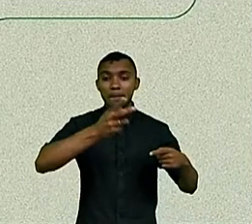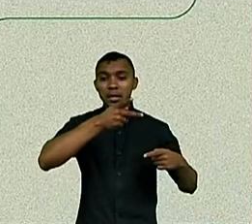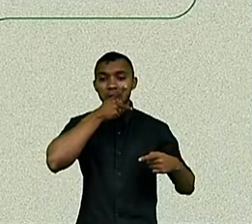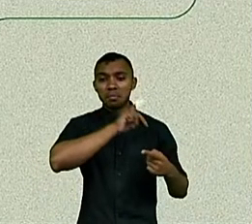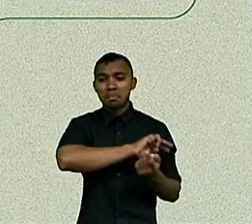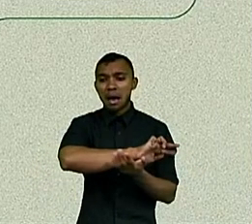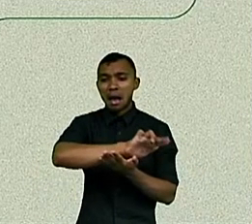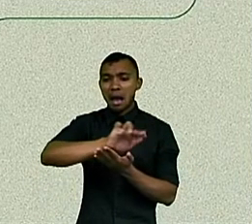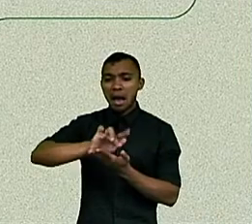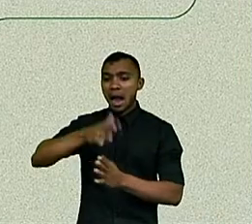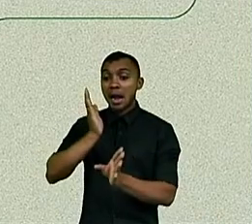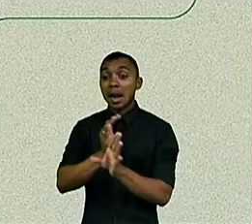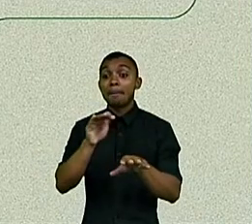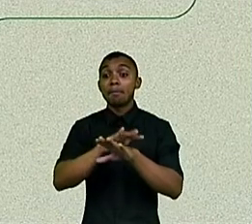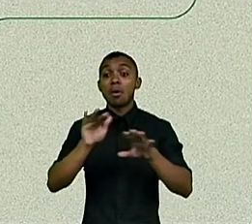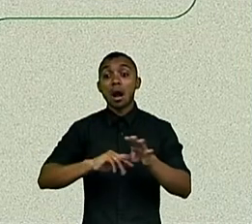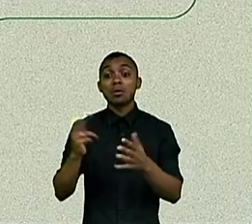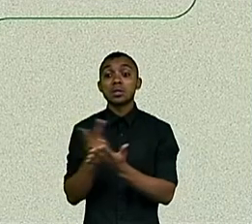52